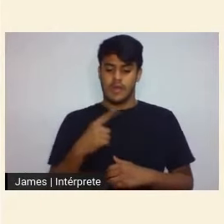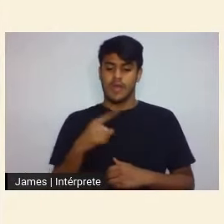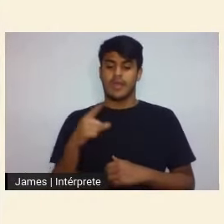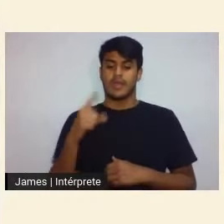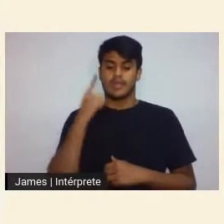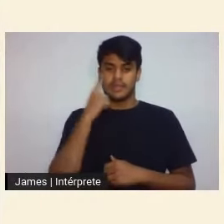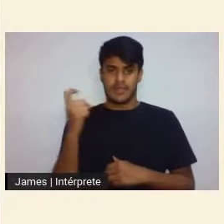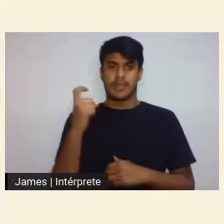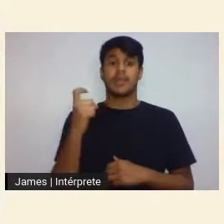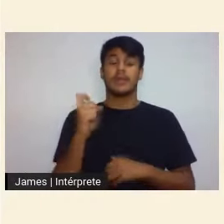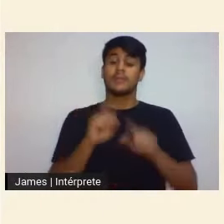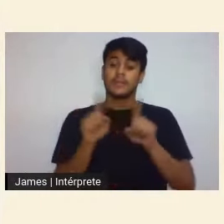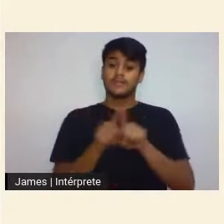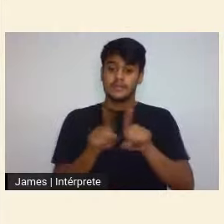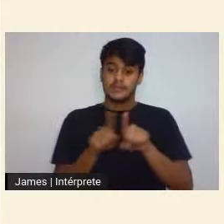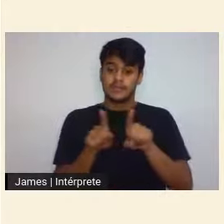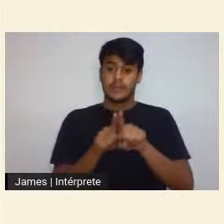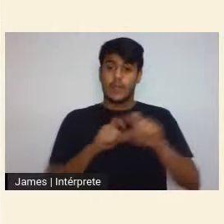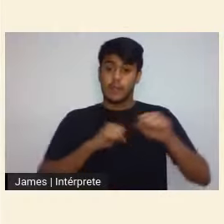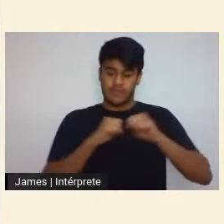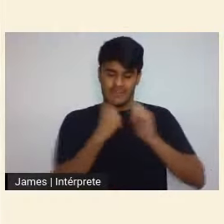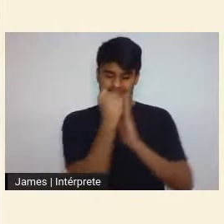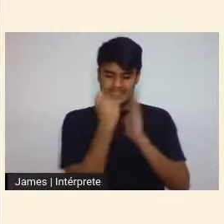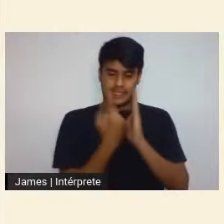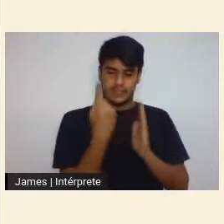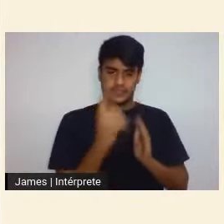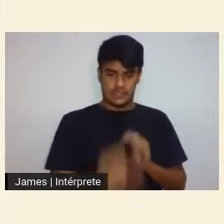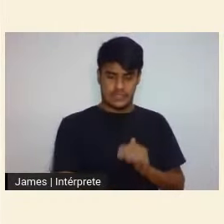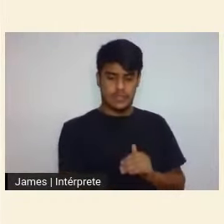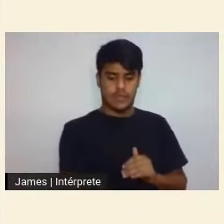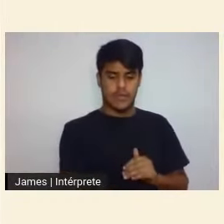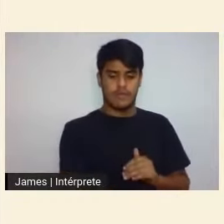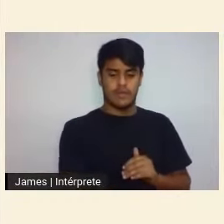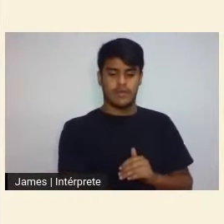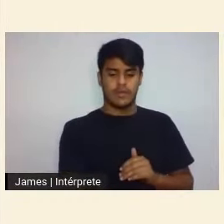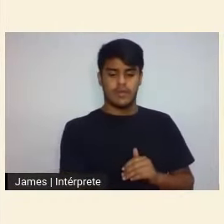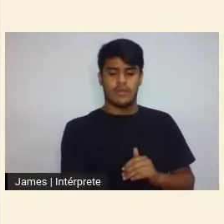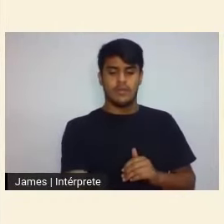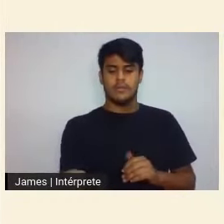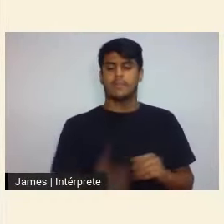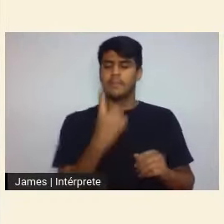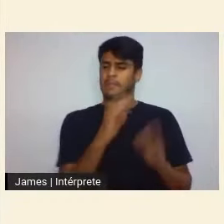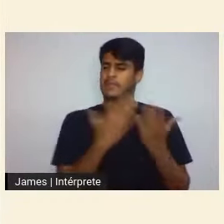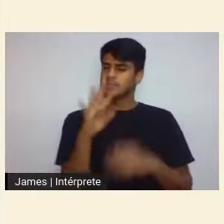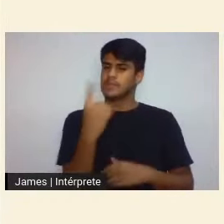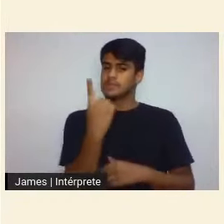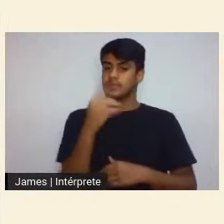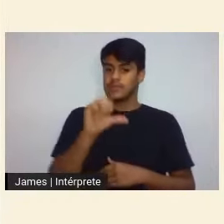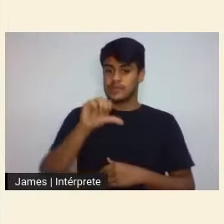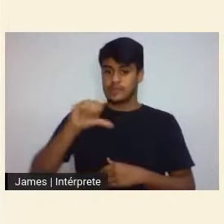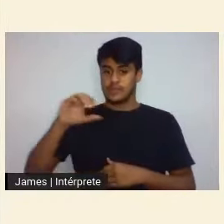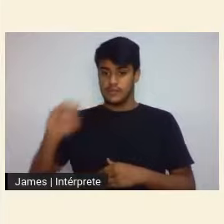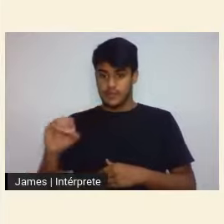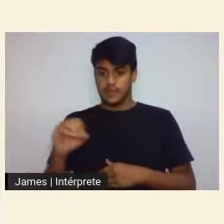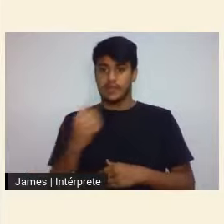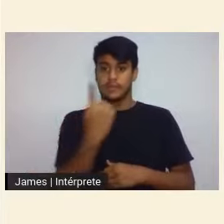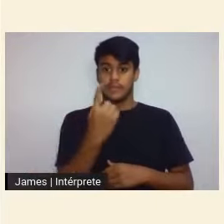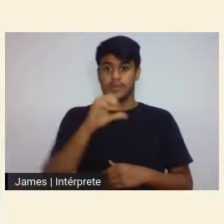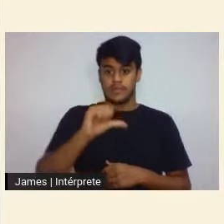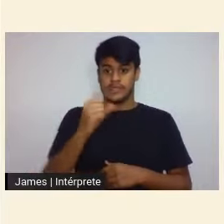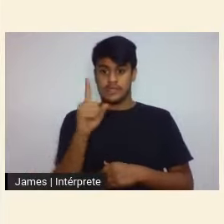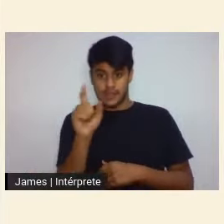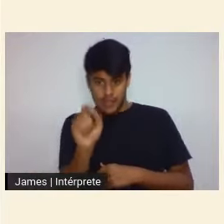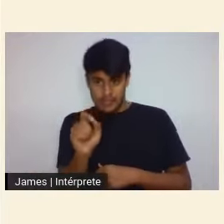momento literário da virada do século XIX, entre 1890 e 1910, também parece assinalar